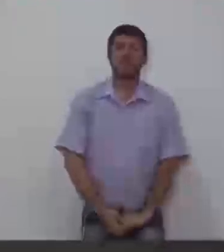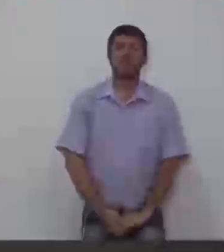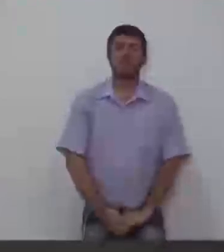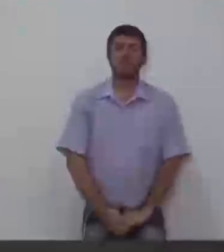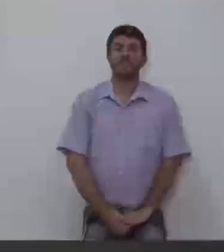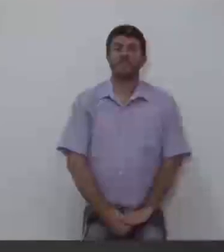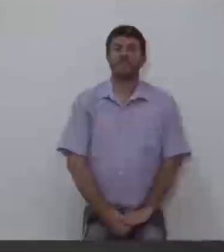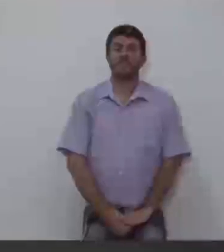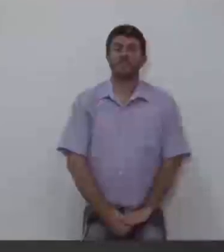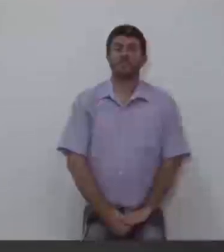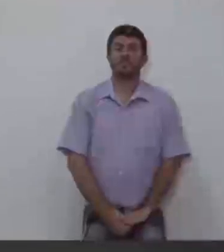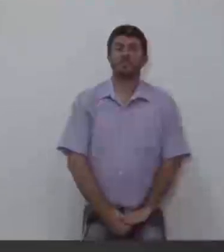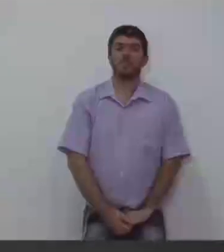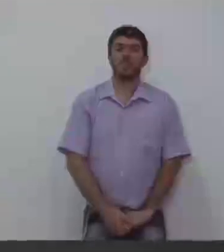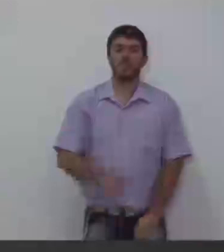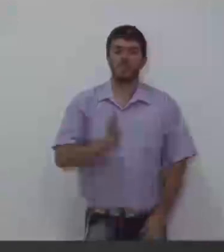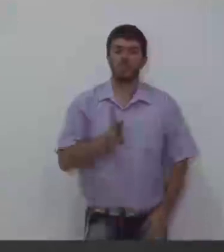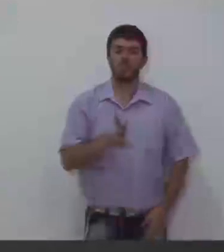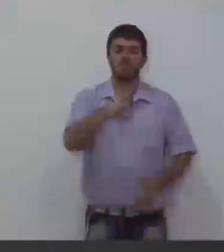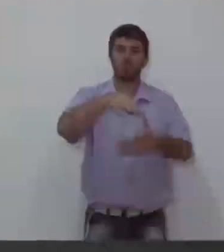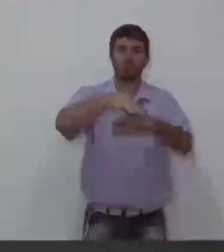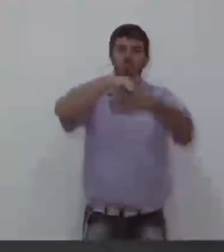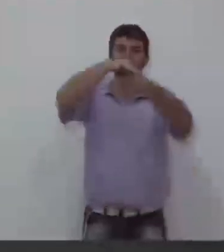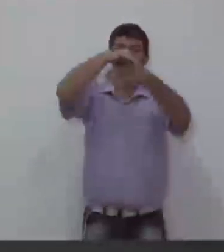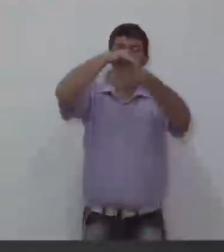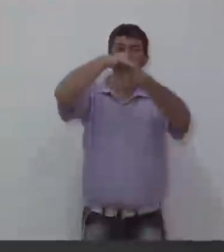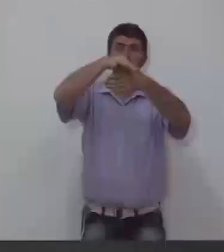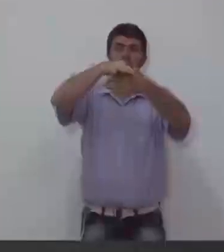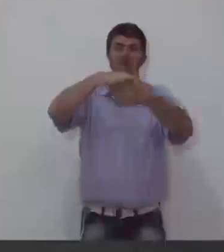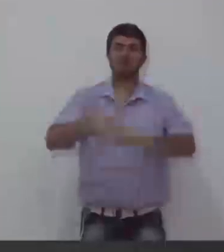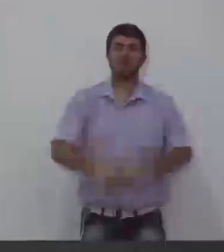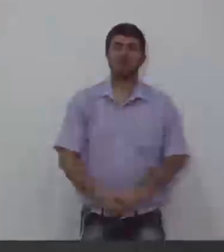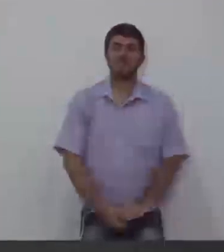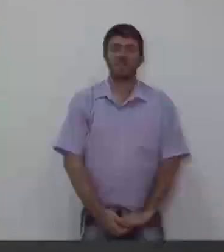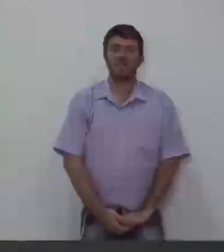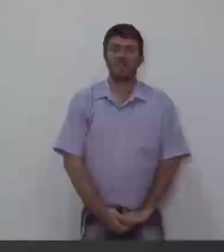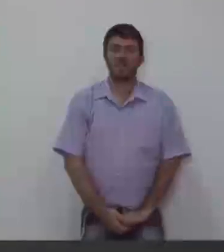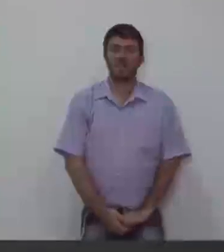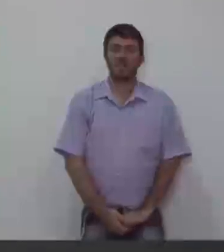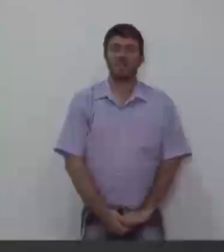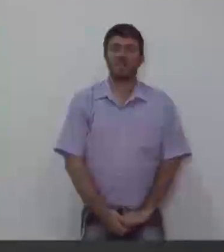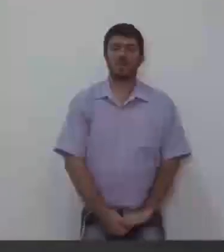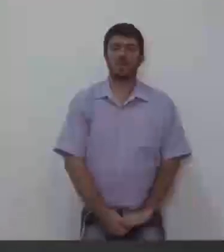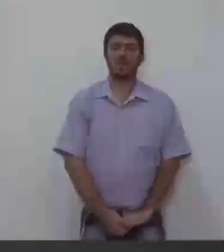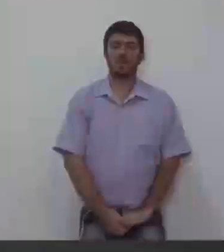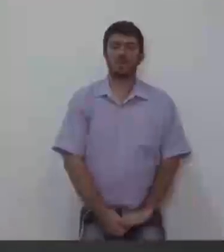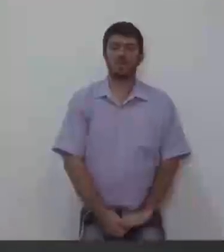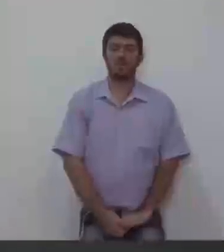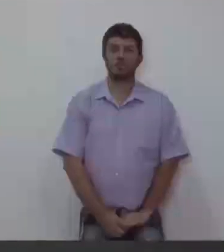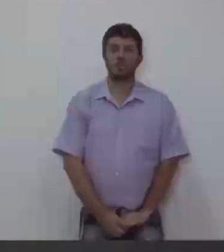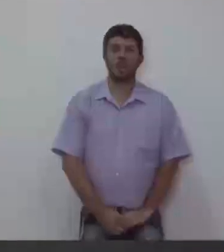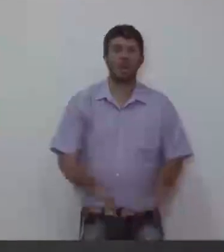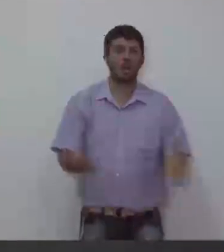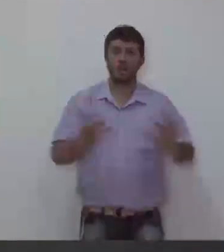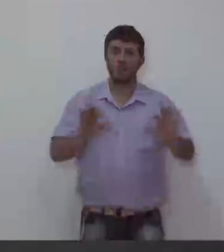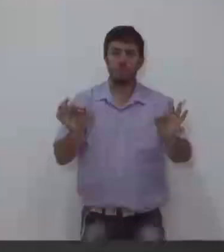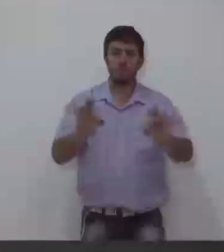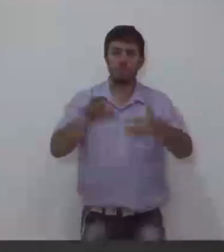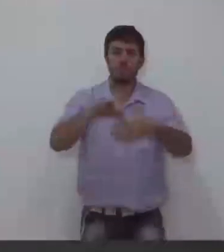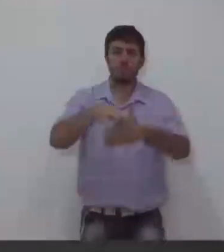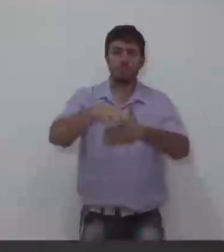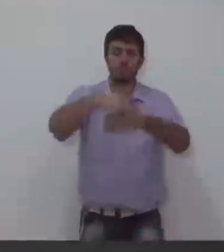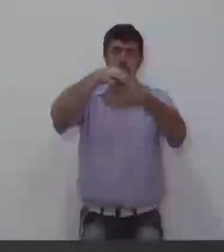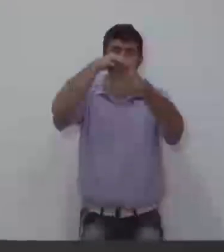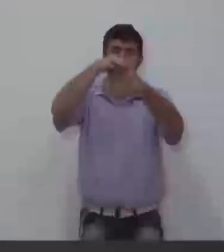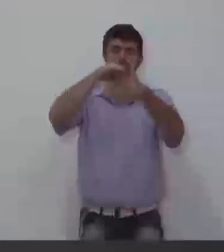Continua o encaminhamento de lideranças. Não havendo mais nenhuma manifestação de